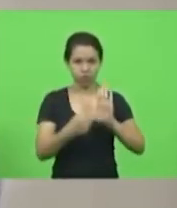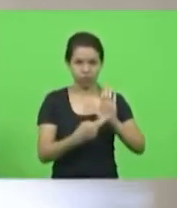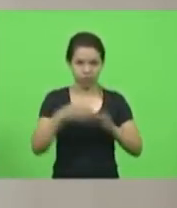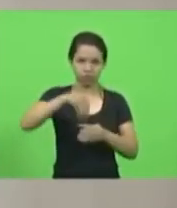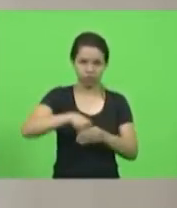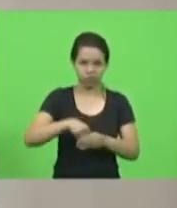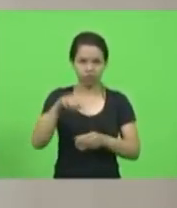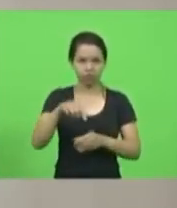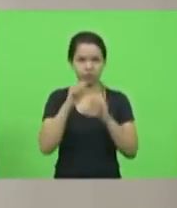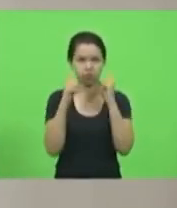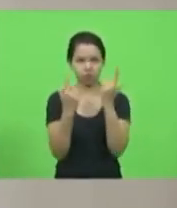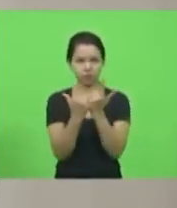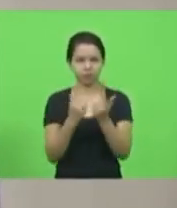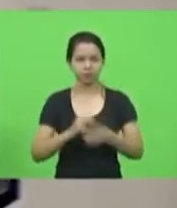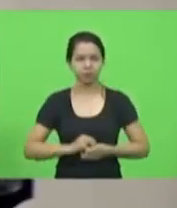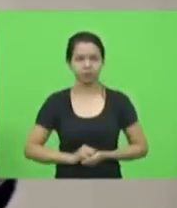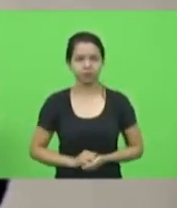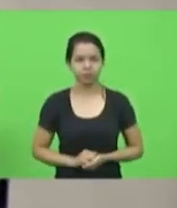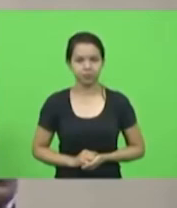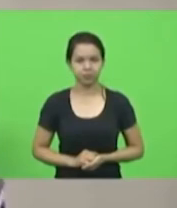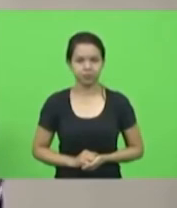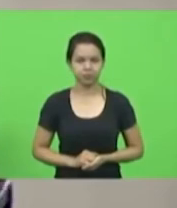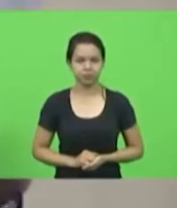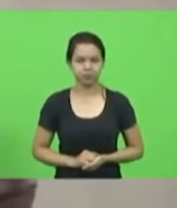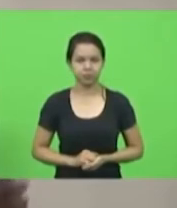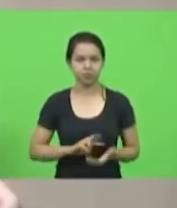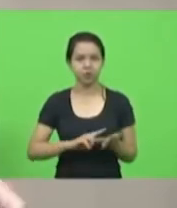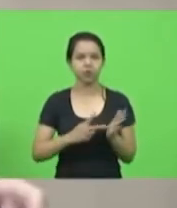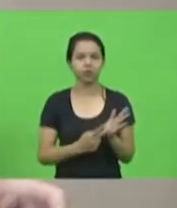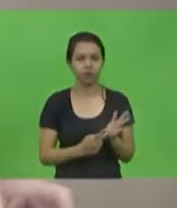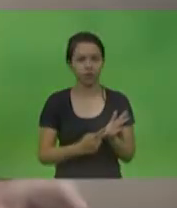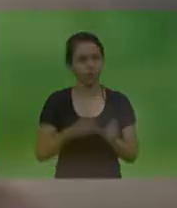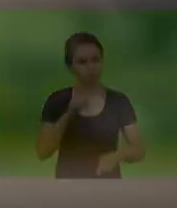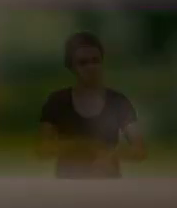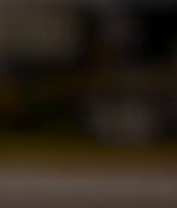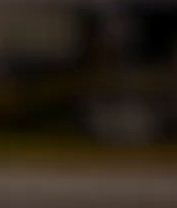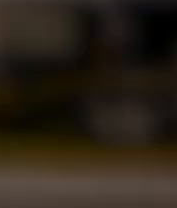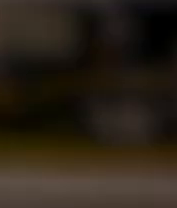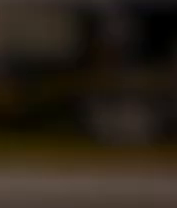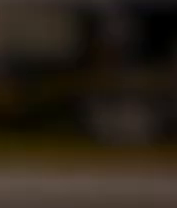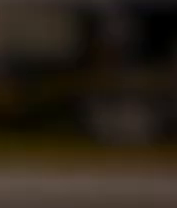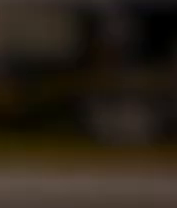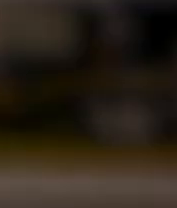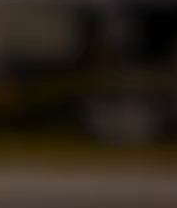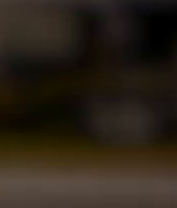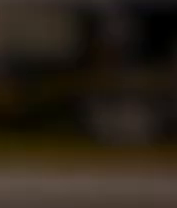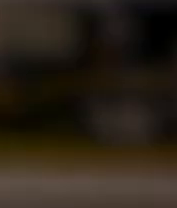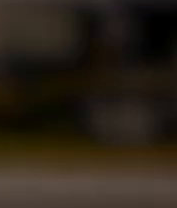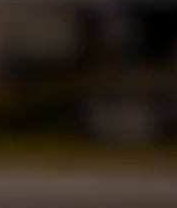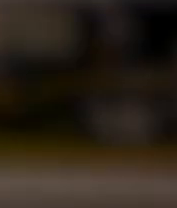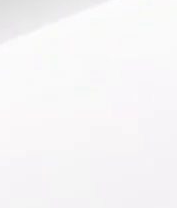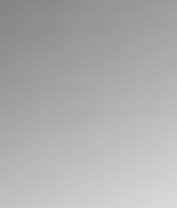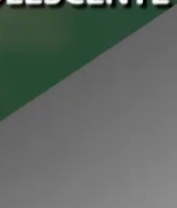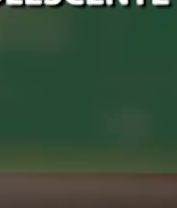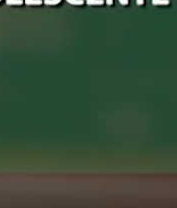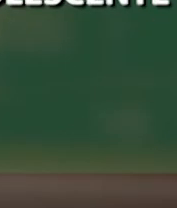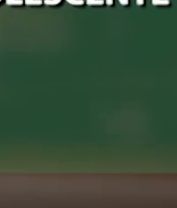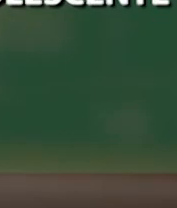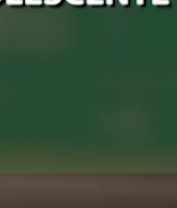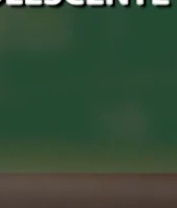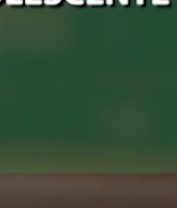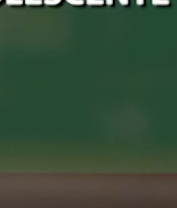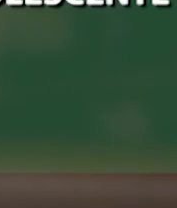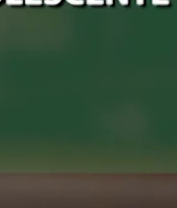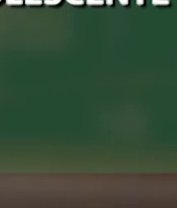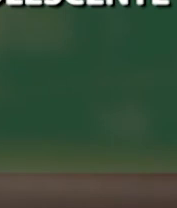desta casa. Ou seja, imediatamente. As definições serão das comissões: Comissão